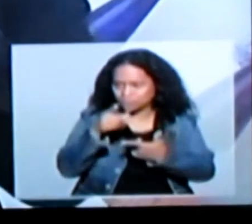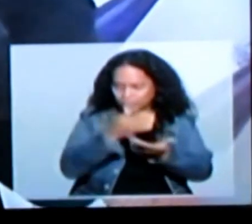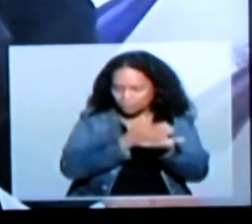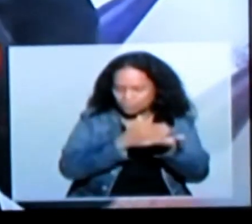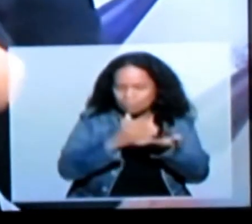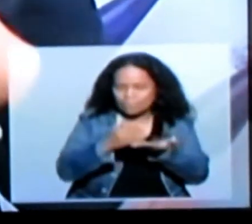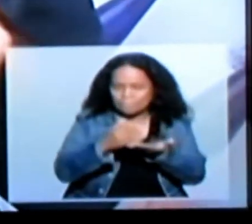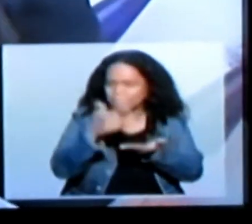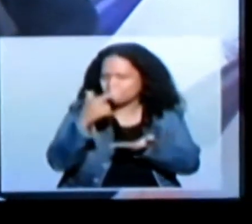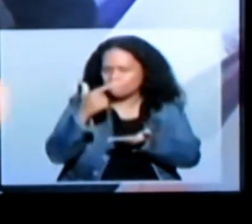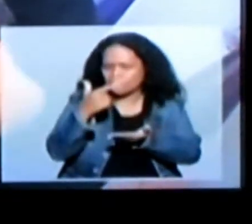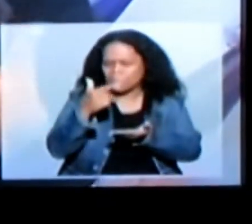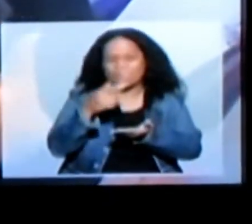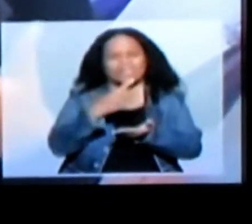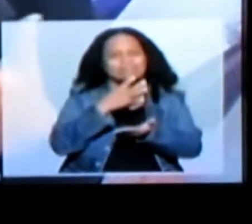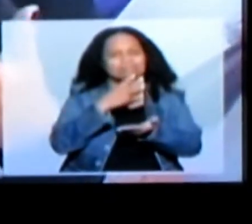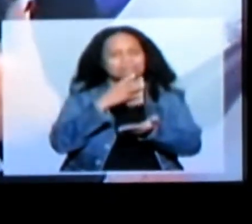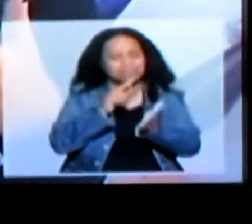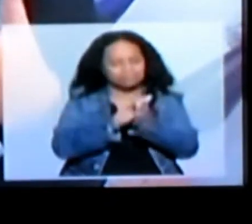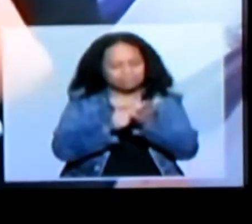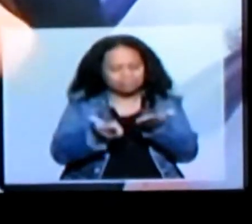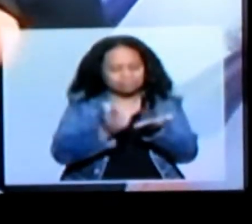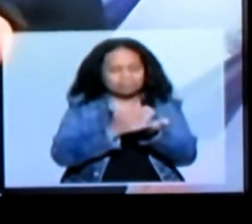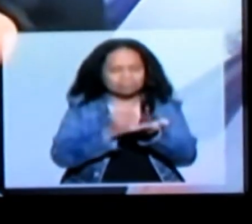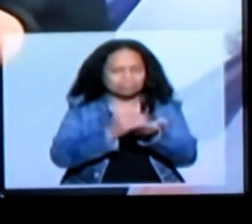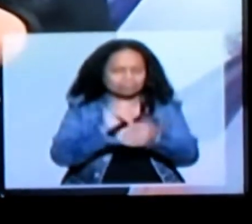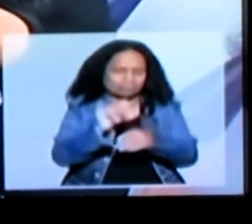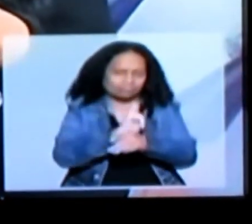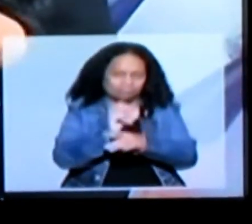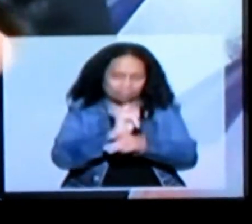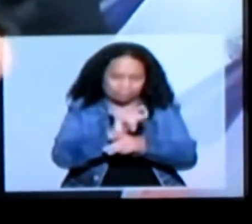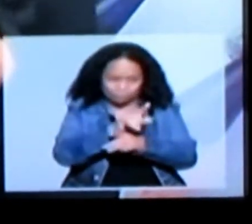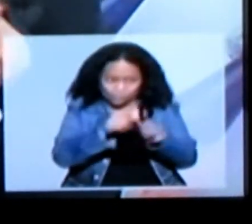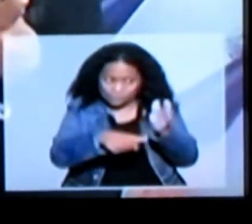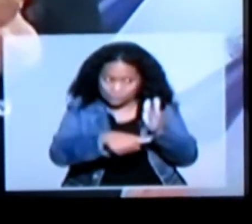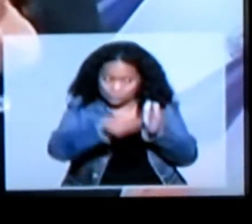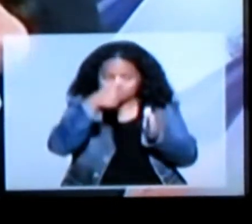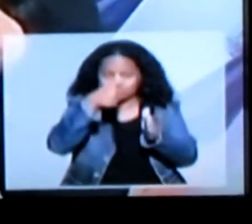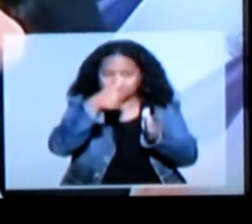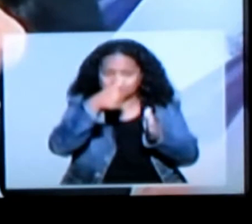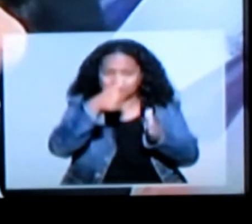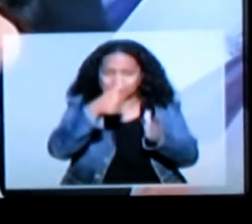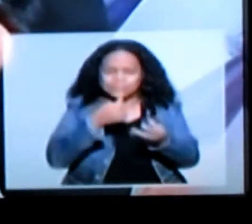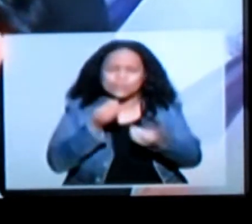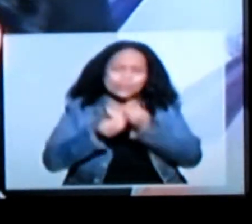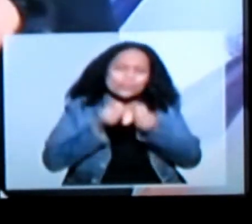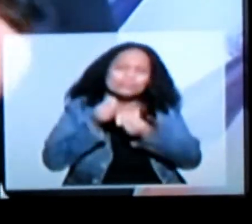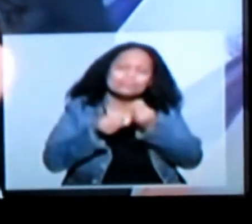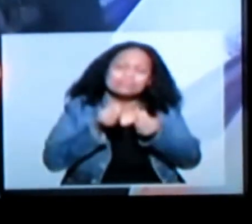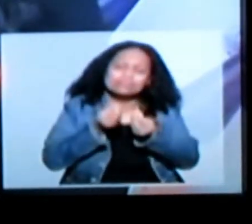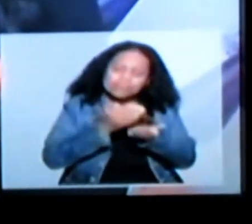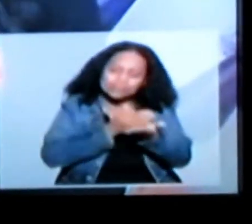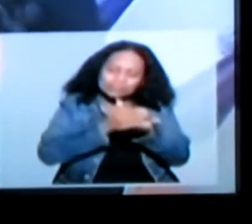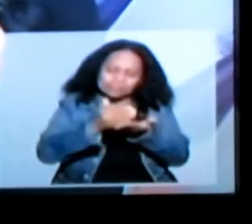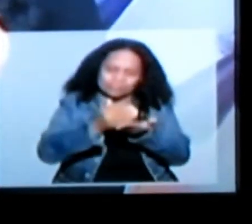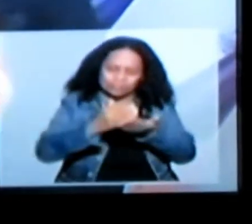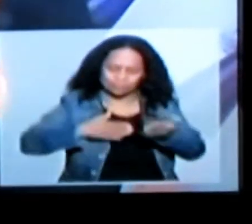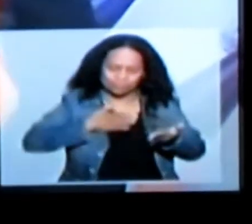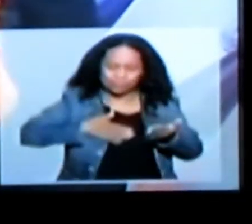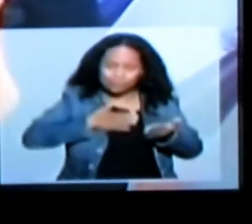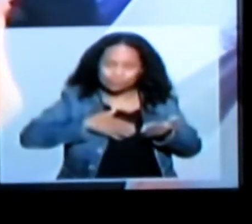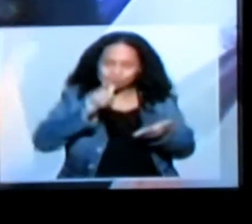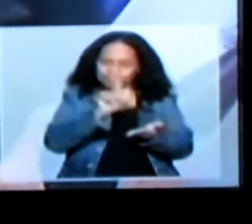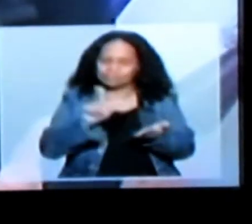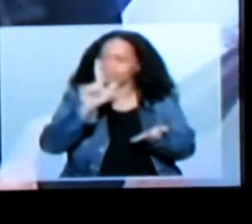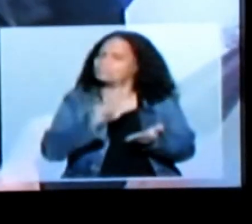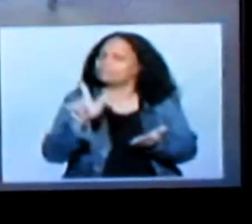quando vocês começaram, não tinham booktubers. Vocês são aí as primeiras da leva. Como é que foi isso? Como é que começou esse